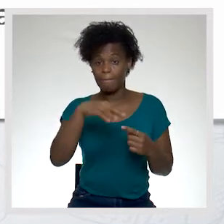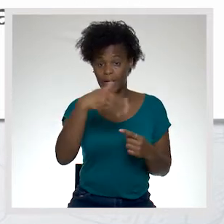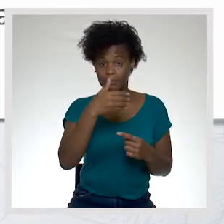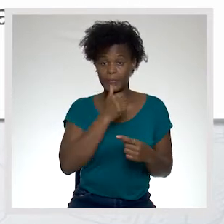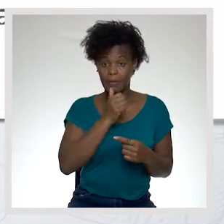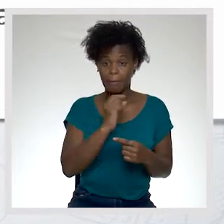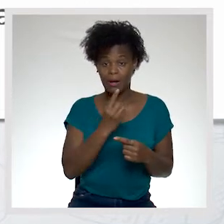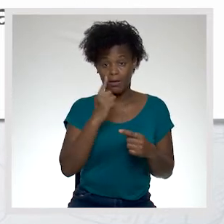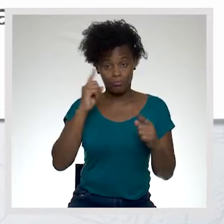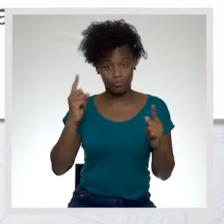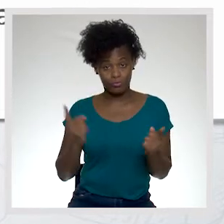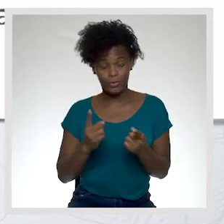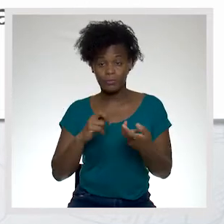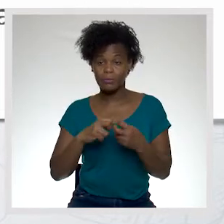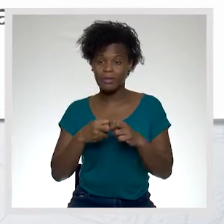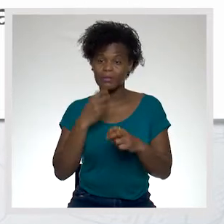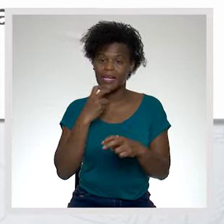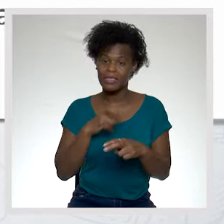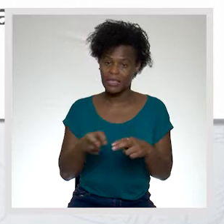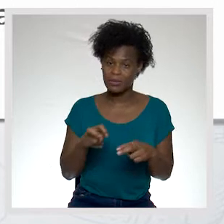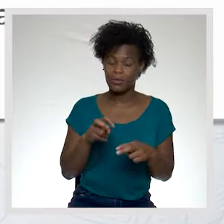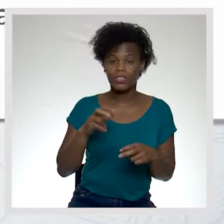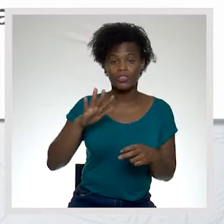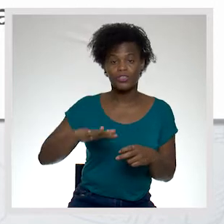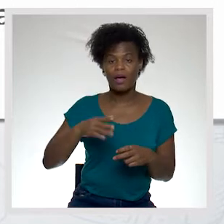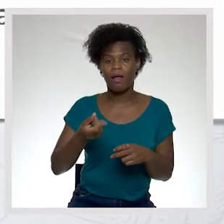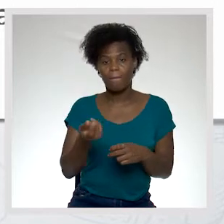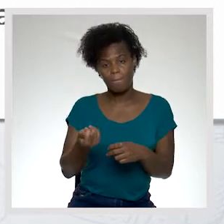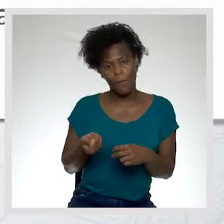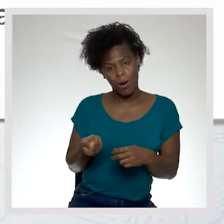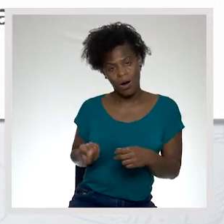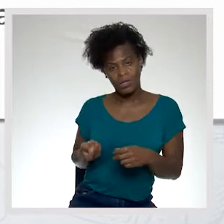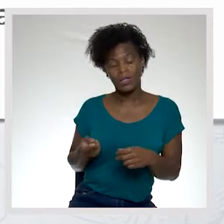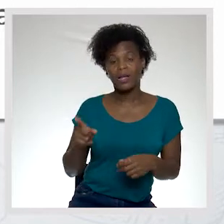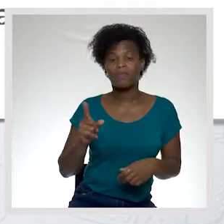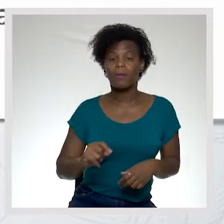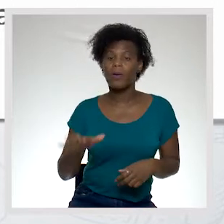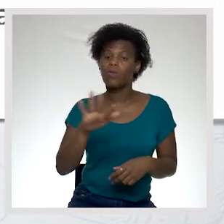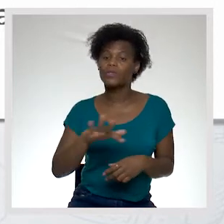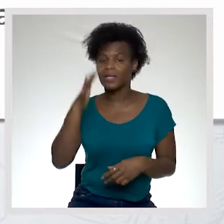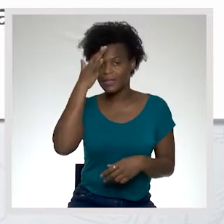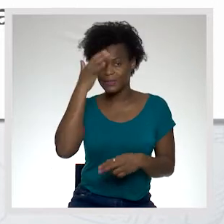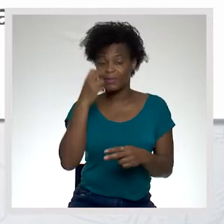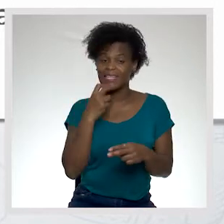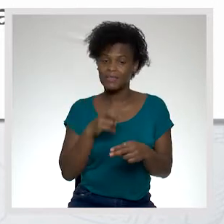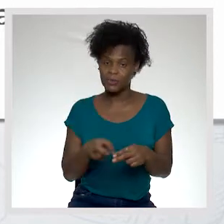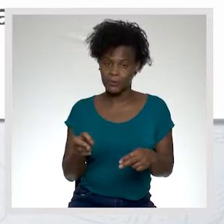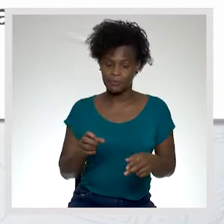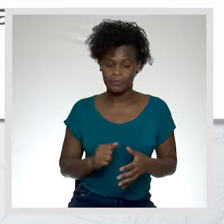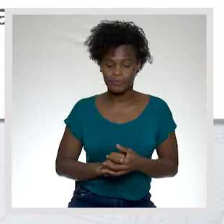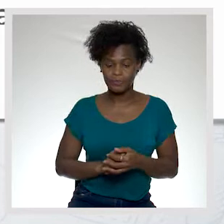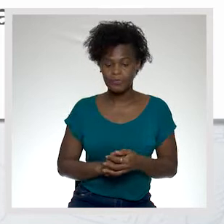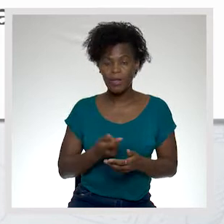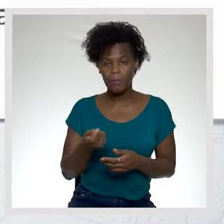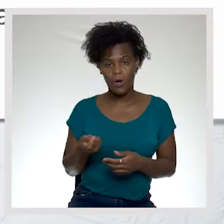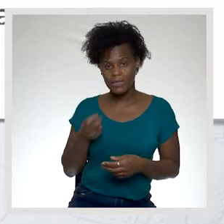medida para minimizar os problemas energéticos está na poupança e utilização racional da energia.